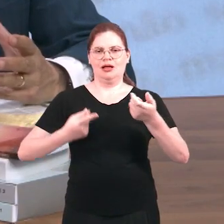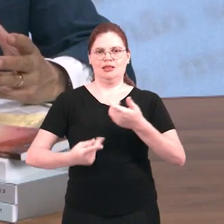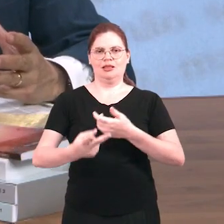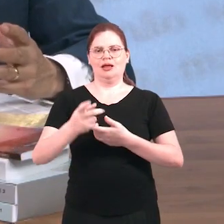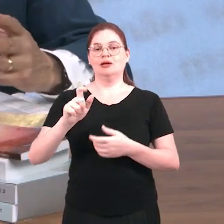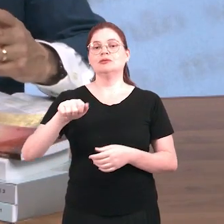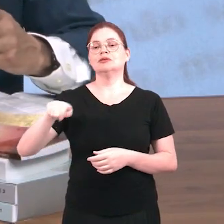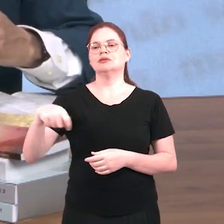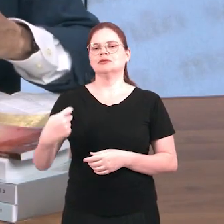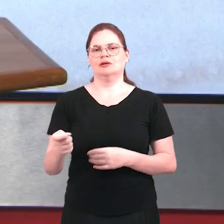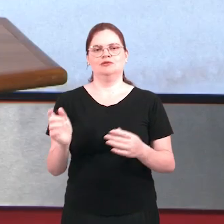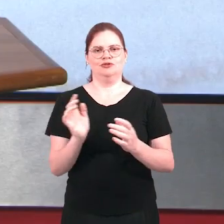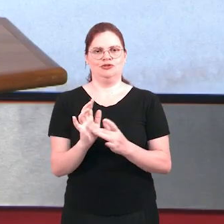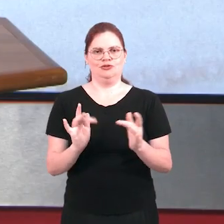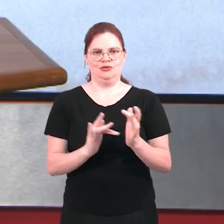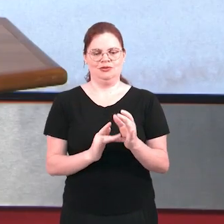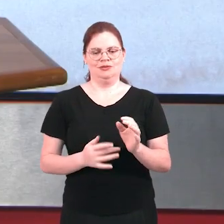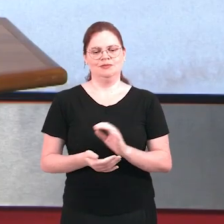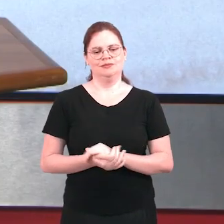Senhor Jesus.